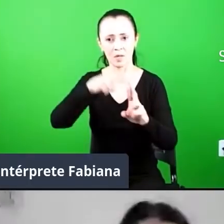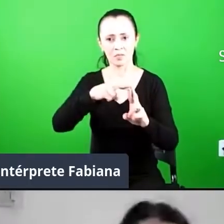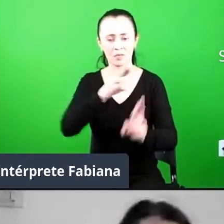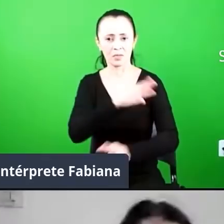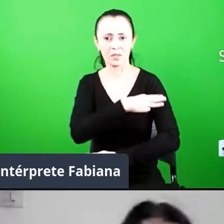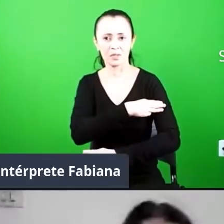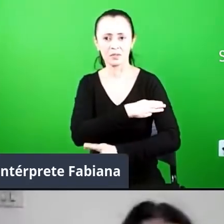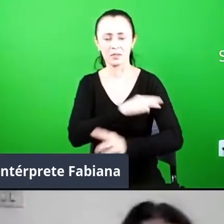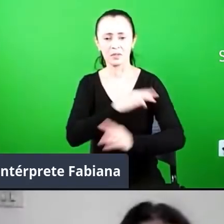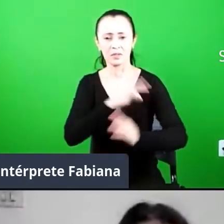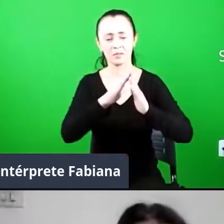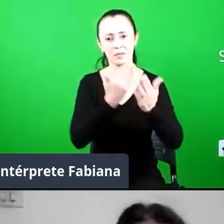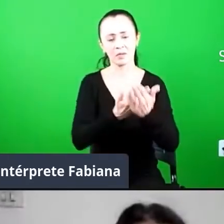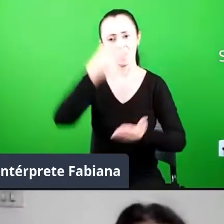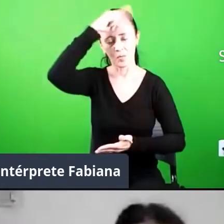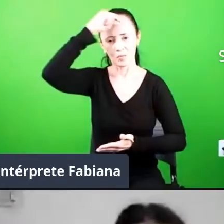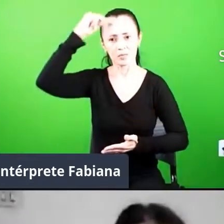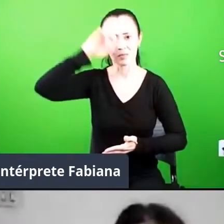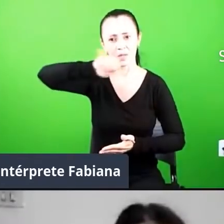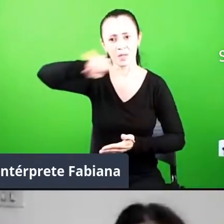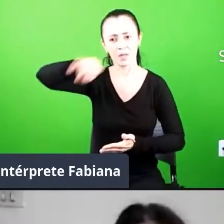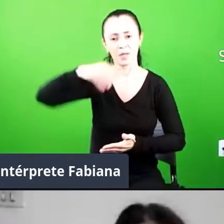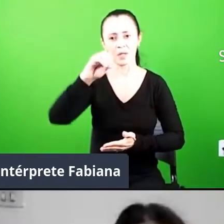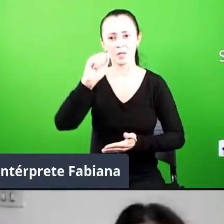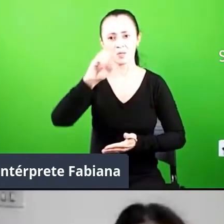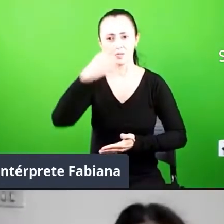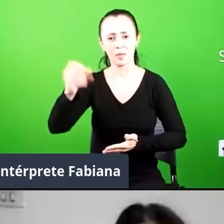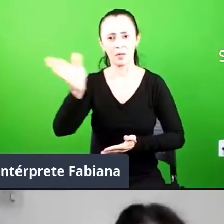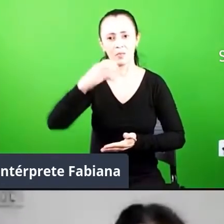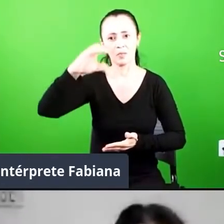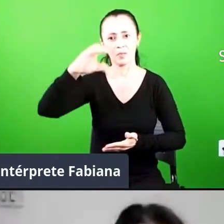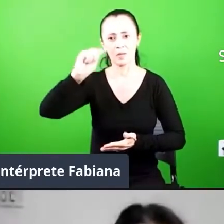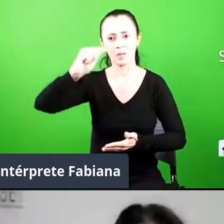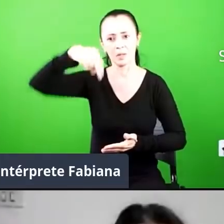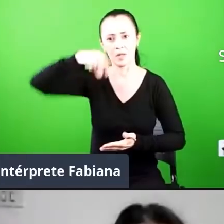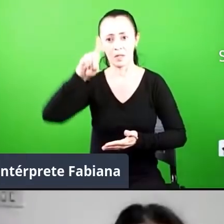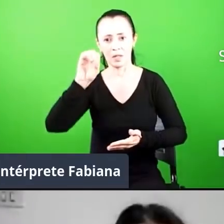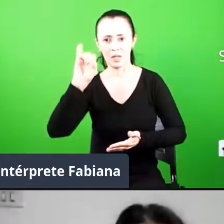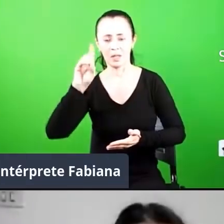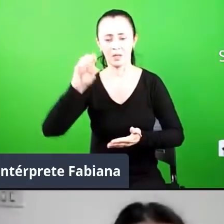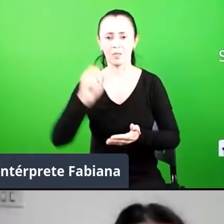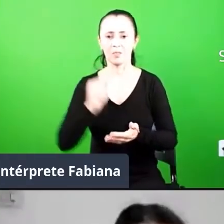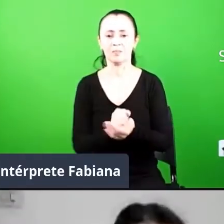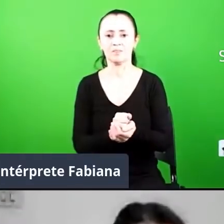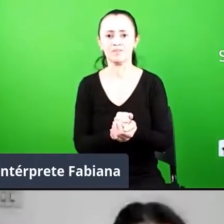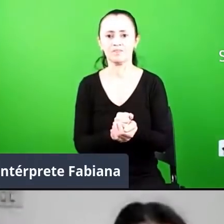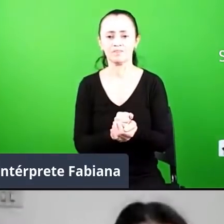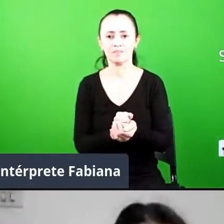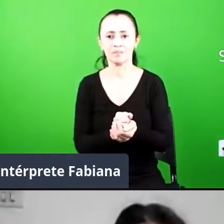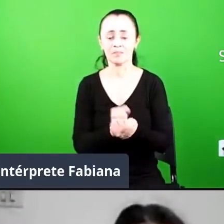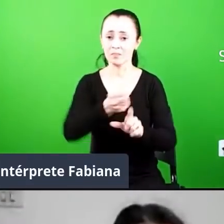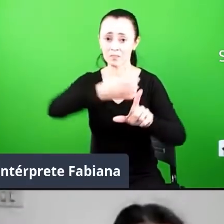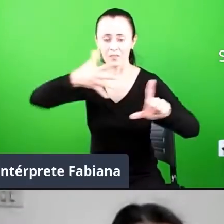Escola Municipal Professor João Cândido de Souza. A nossa live, ela foi organizada da seguinte forma: